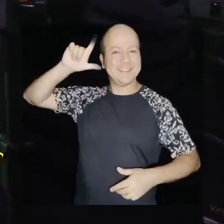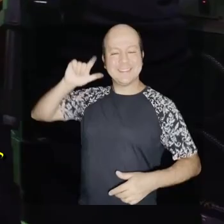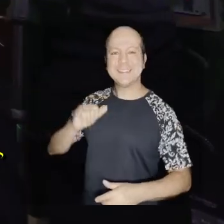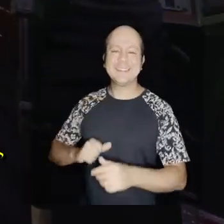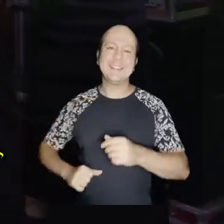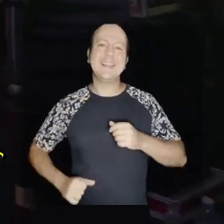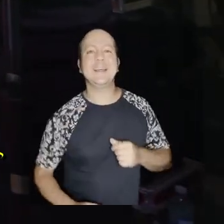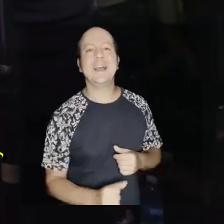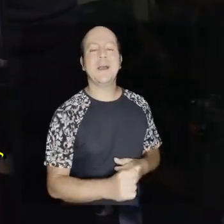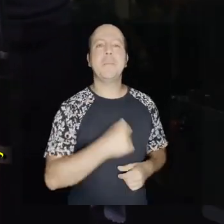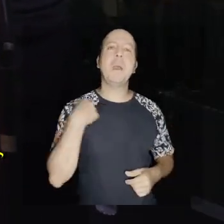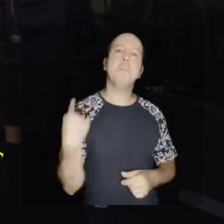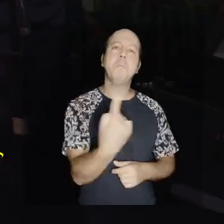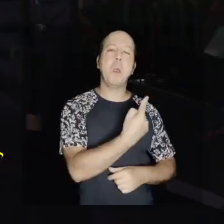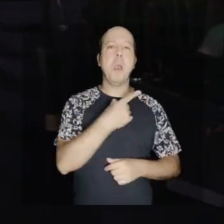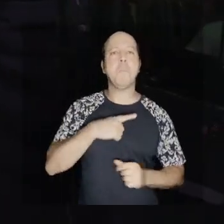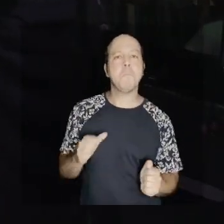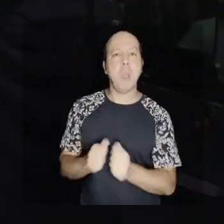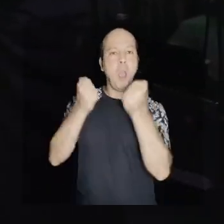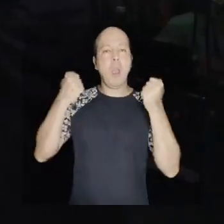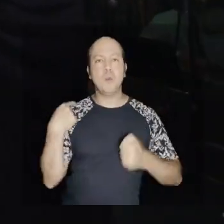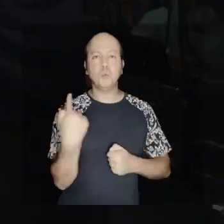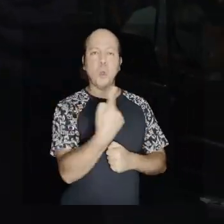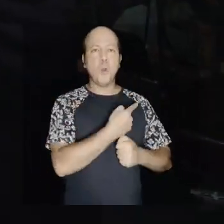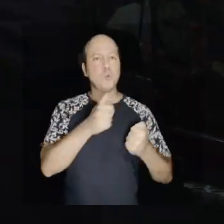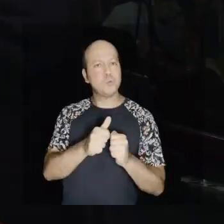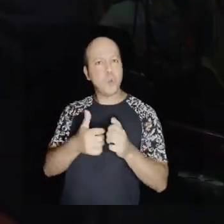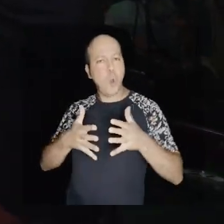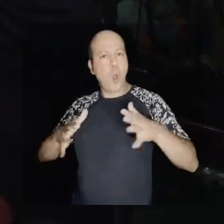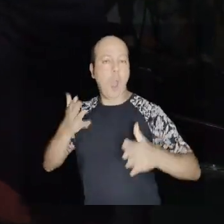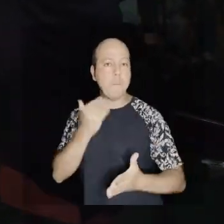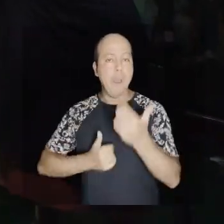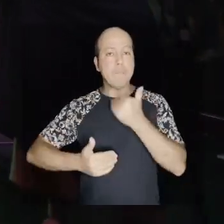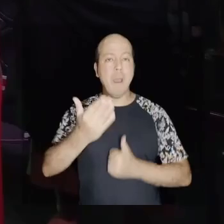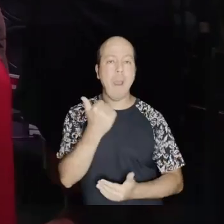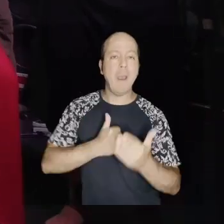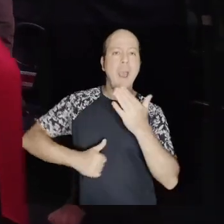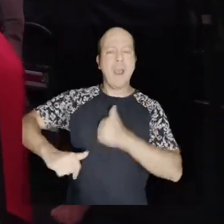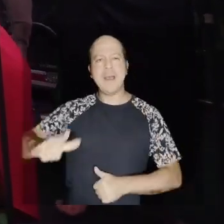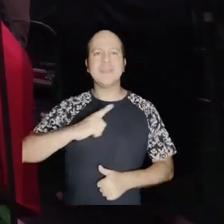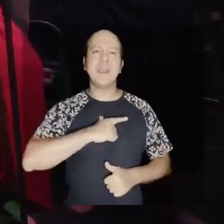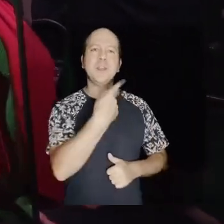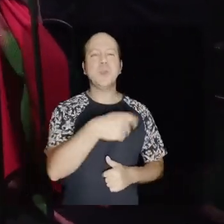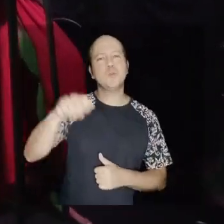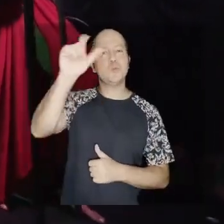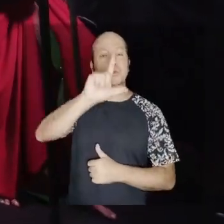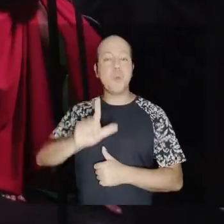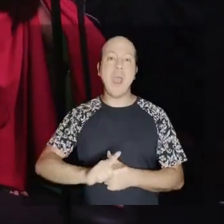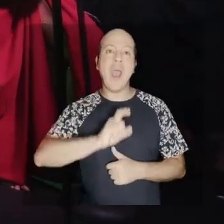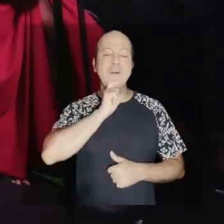Para cada pedaço do pão é grande a mordida. É azul, é verde,